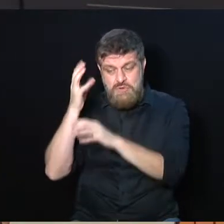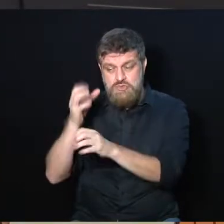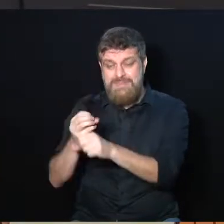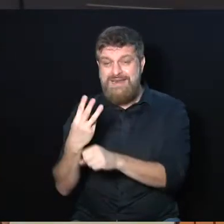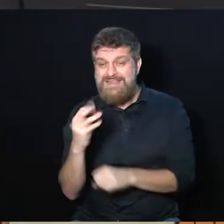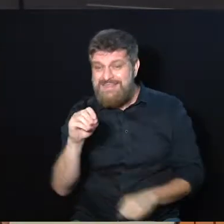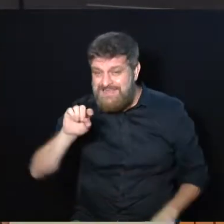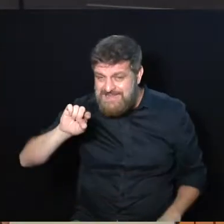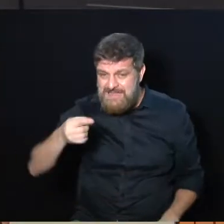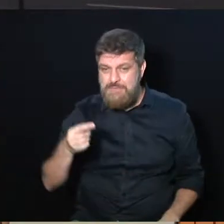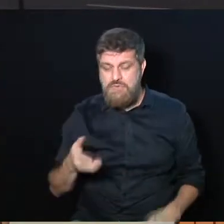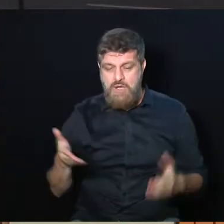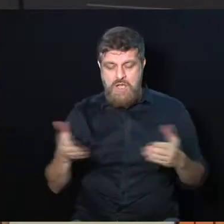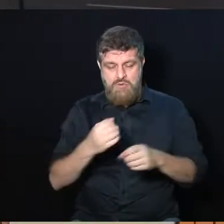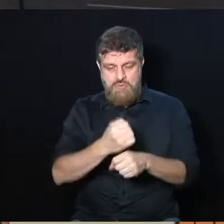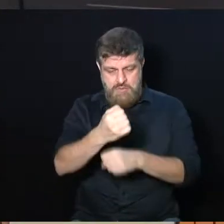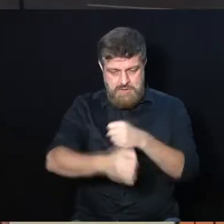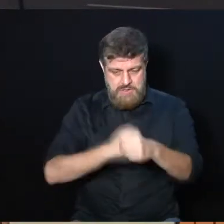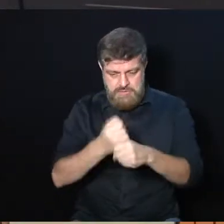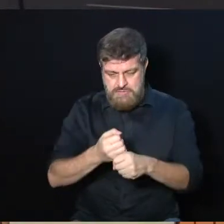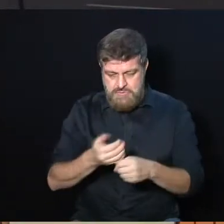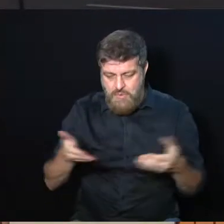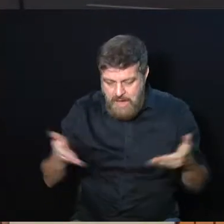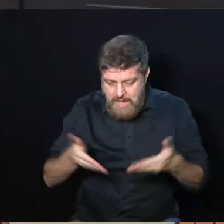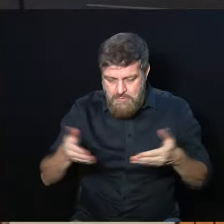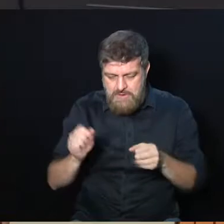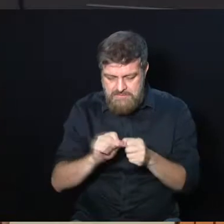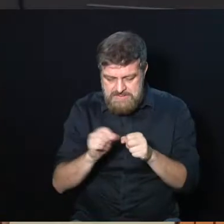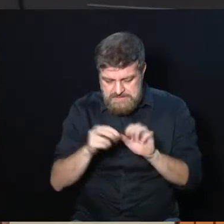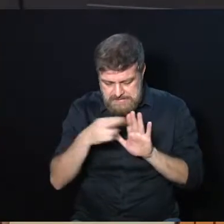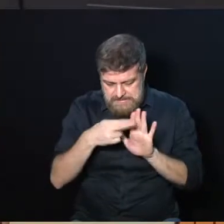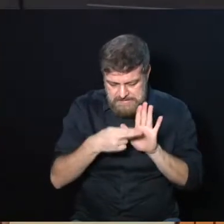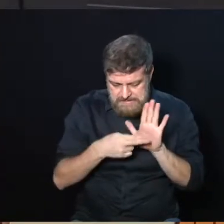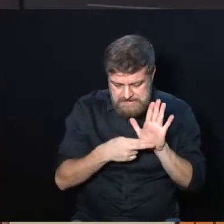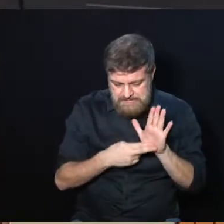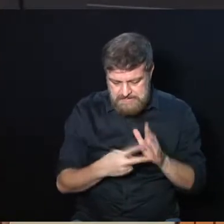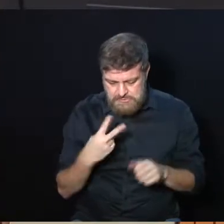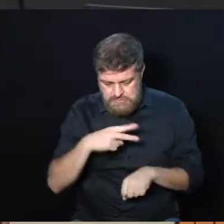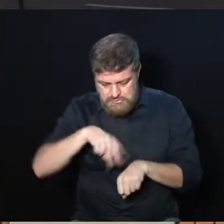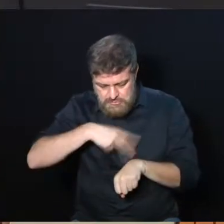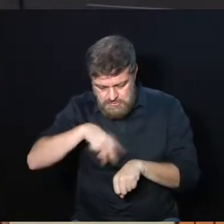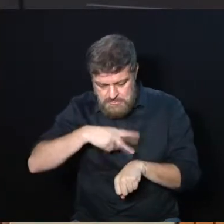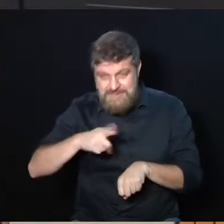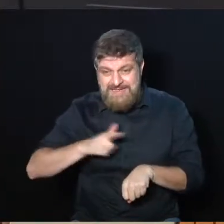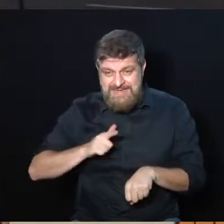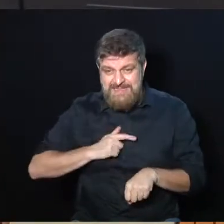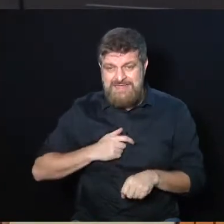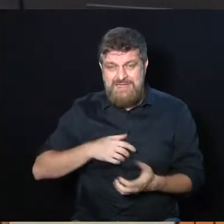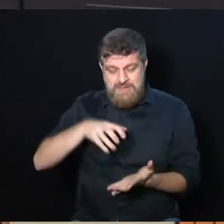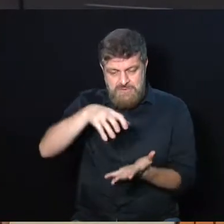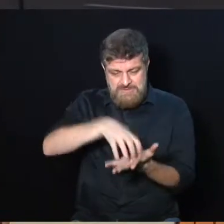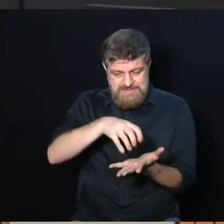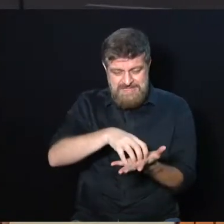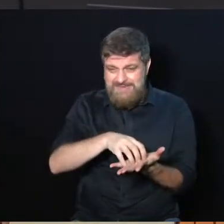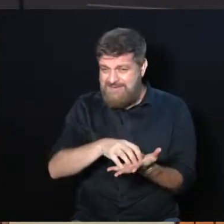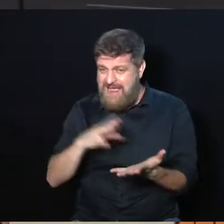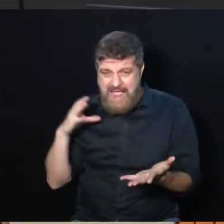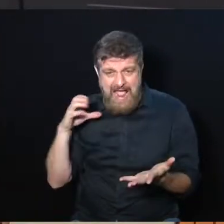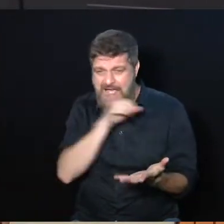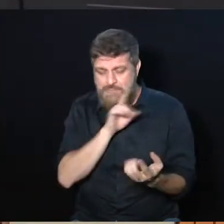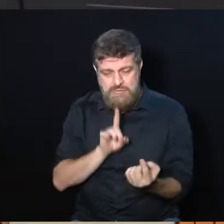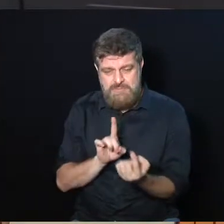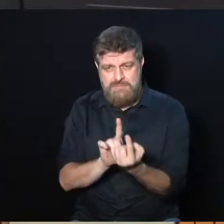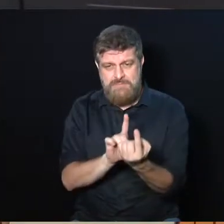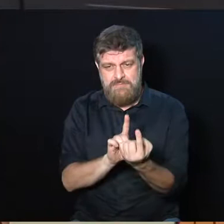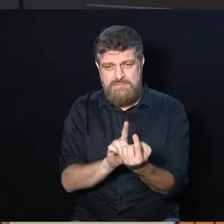adiantando e está fazendo uma nova normativa, justamente nesses intervalos de 2 horas, para ter os serviços referenciados em 2 horas. Então, provavelmente,